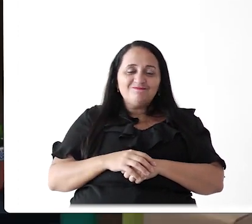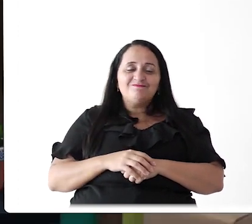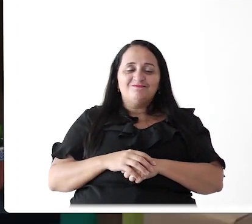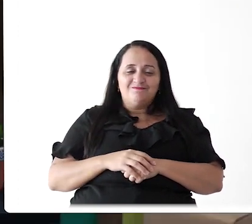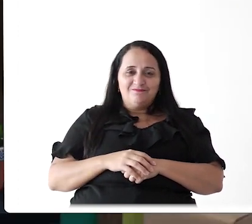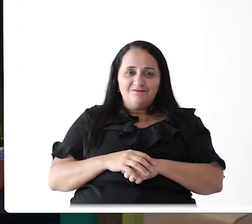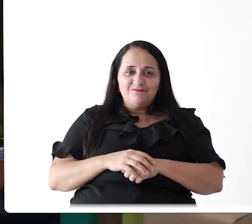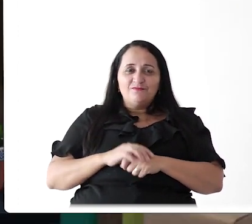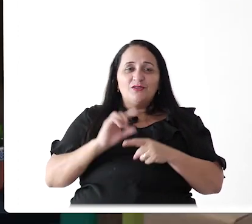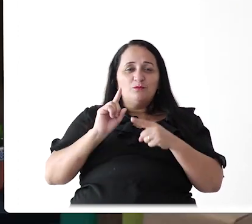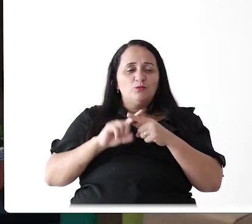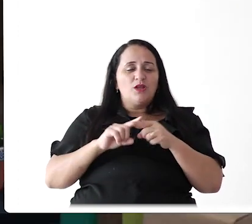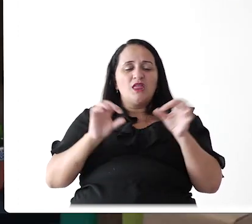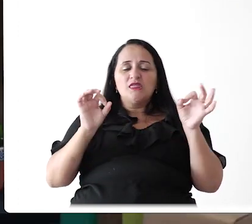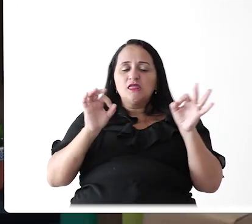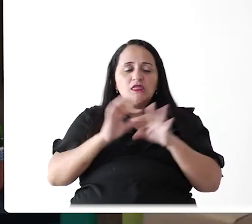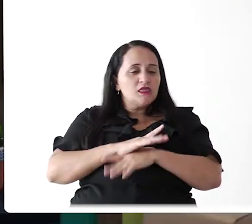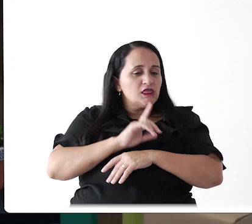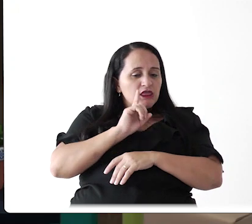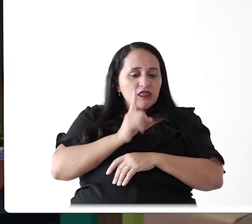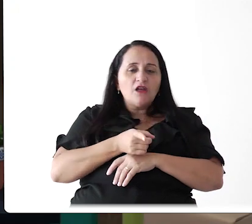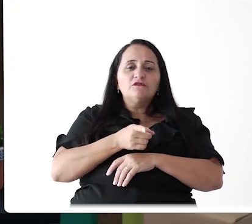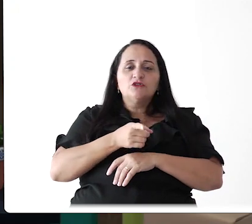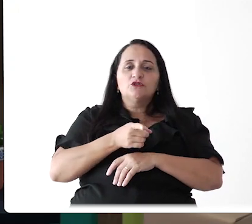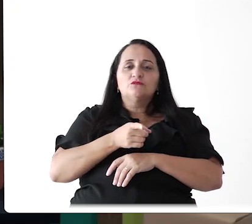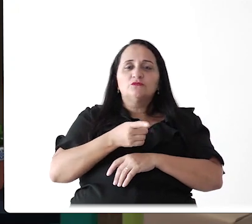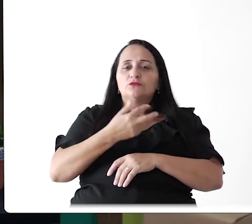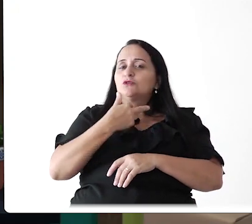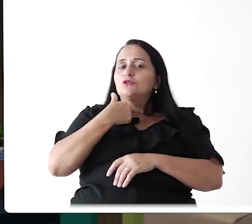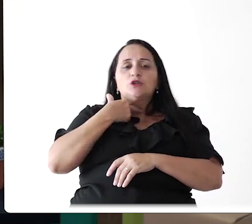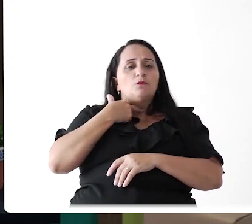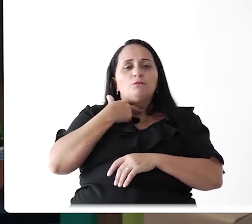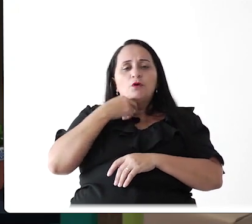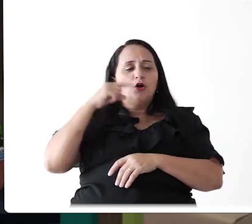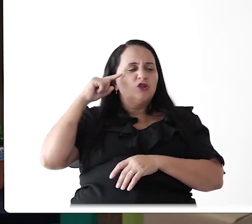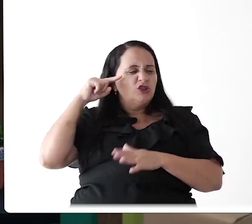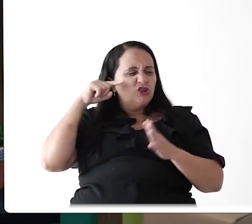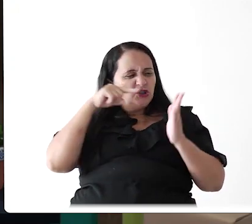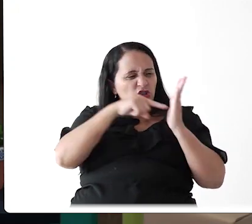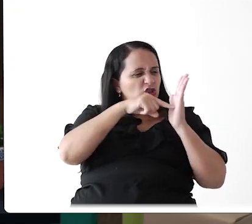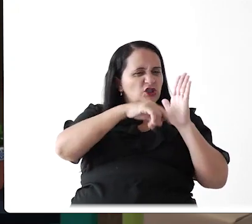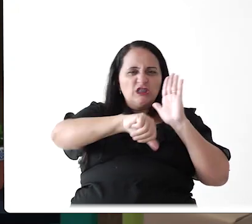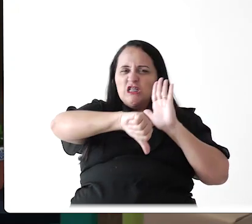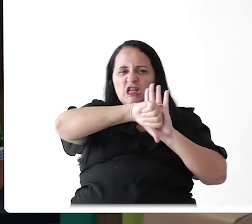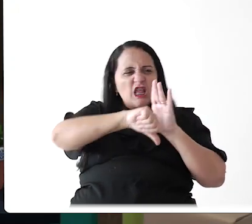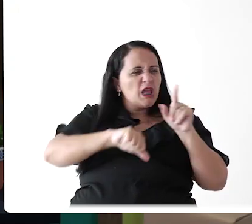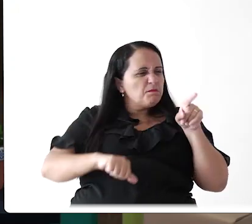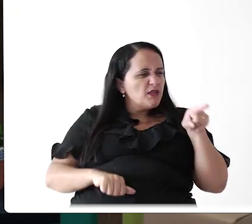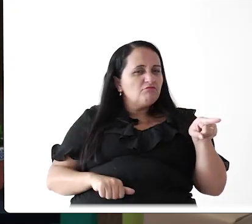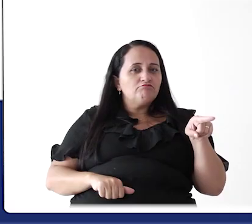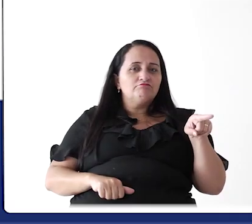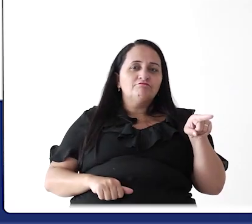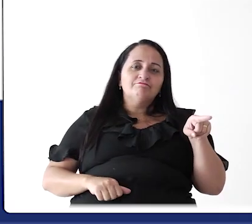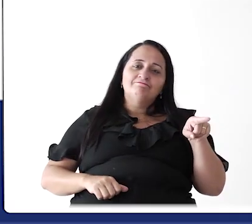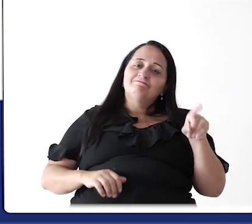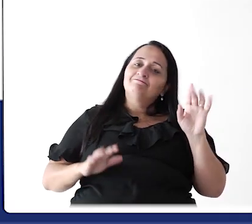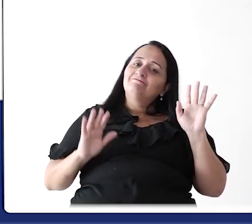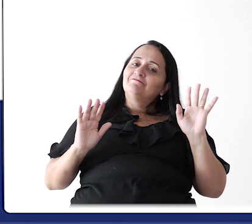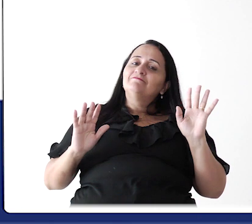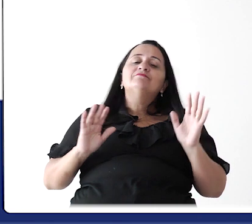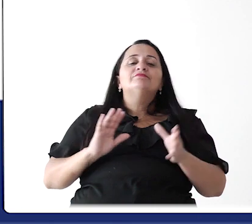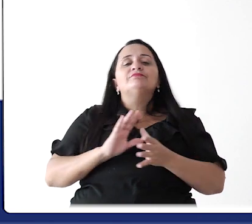modo definitivo, o porco não pode ser incriminado. Coitadinho do porco.